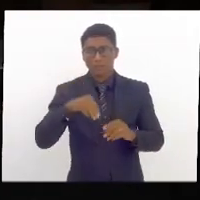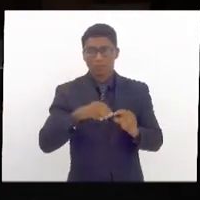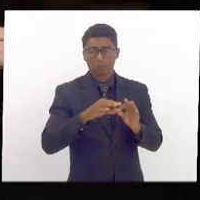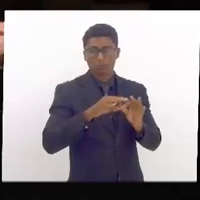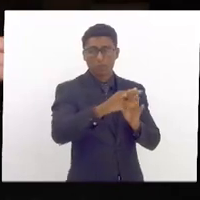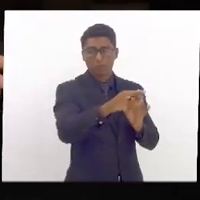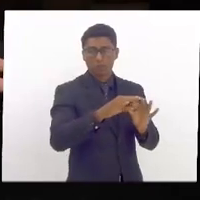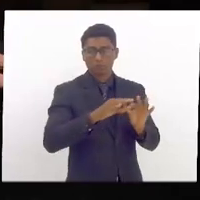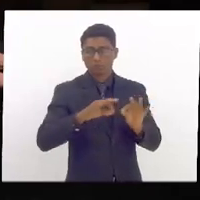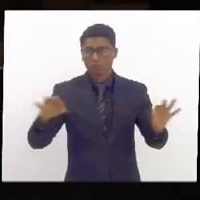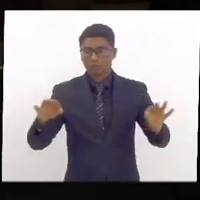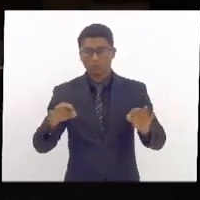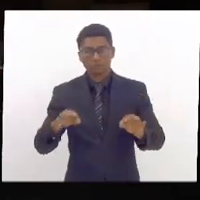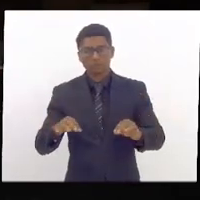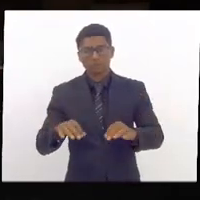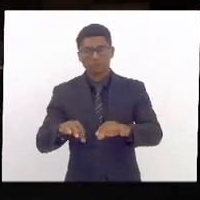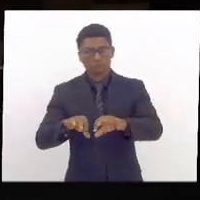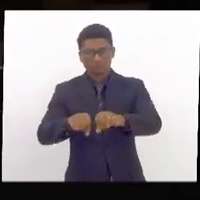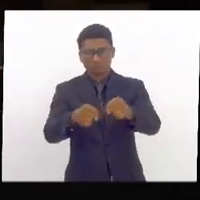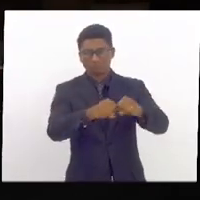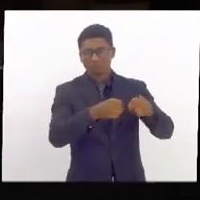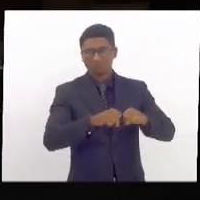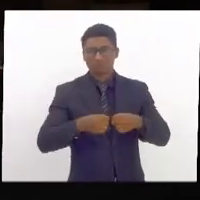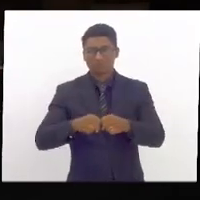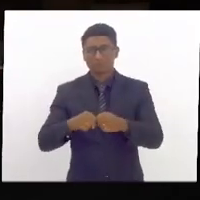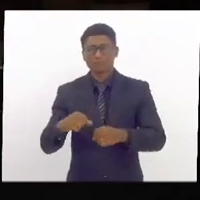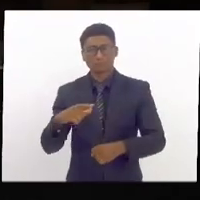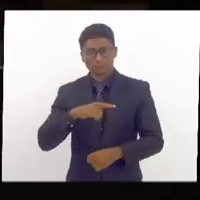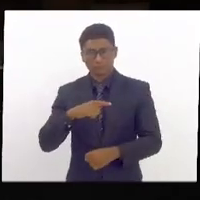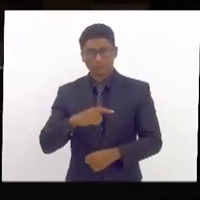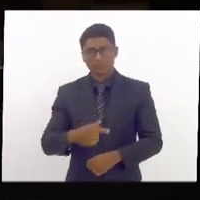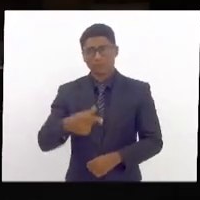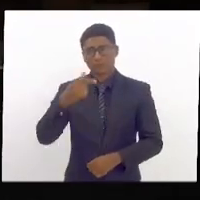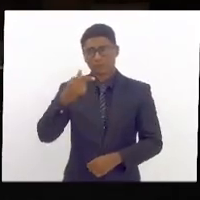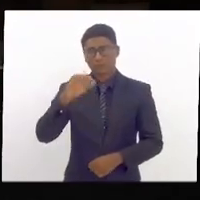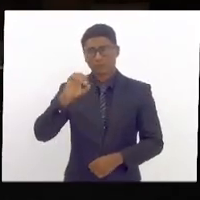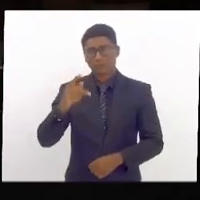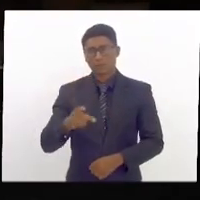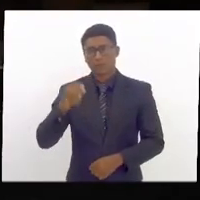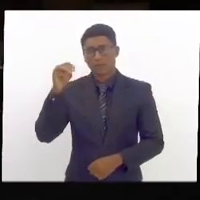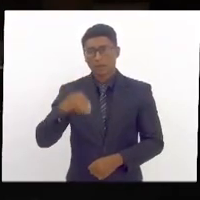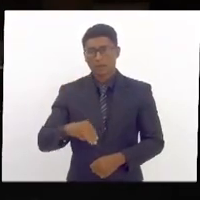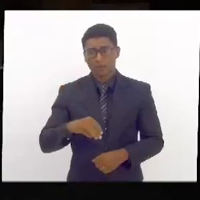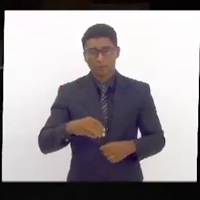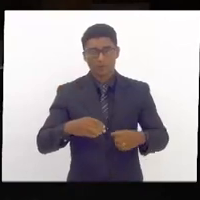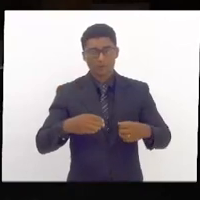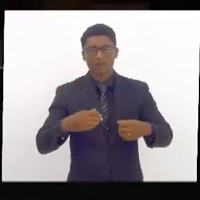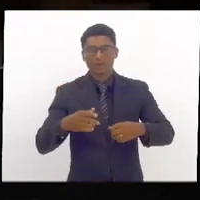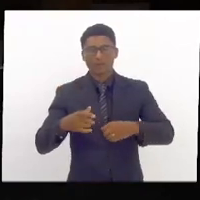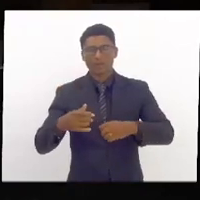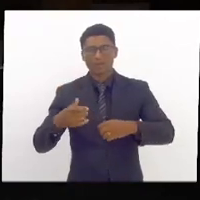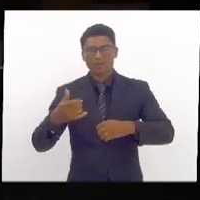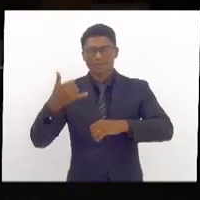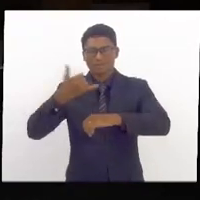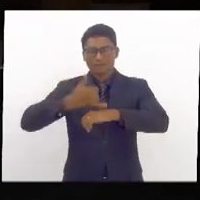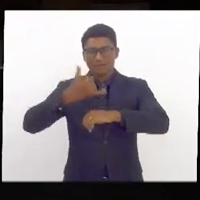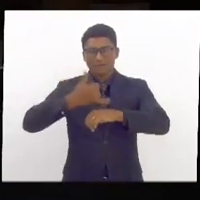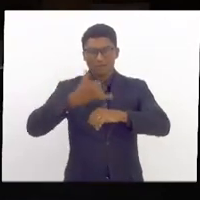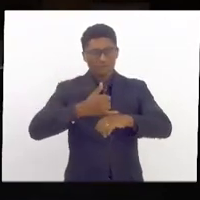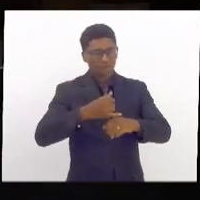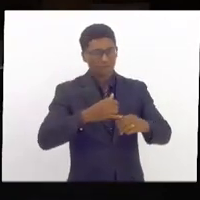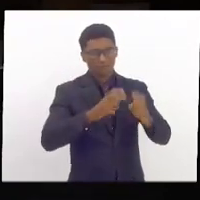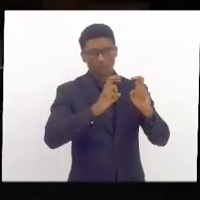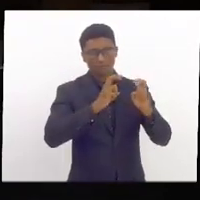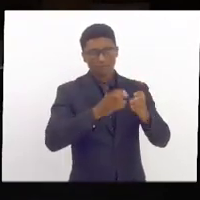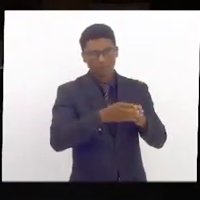metros. O que é isso? Não é nada. Nós temos 70 quilômetros de malha ferroviária. Tem 70 quilômetros de